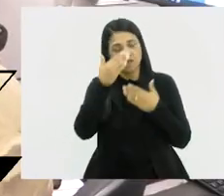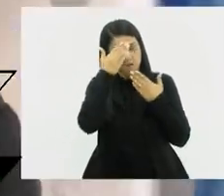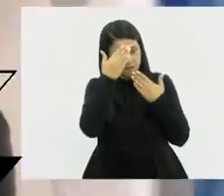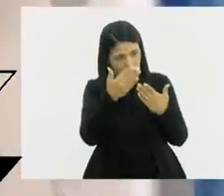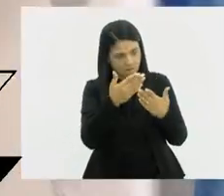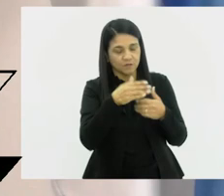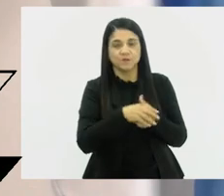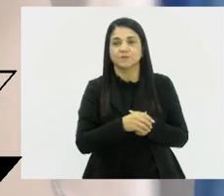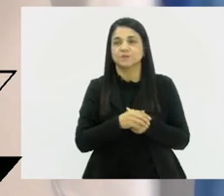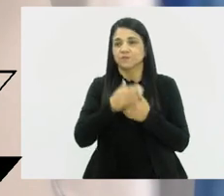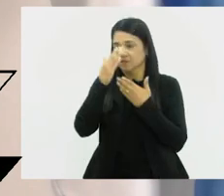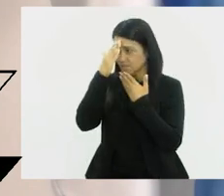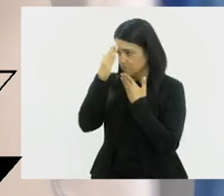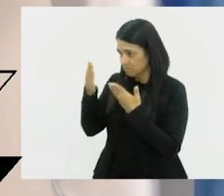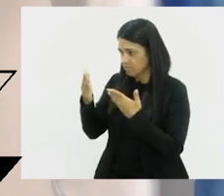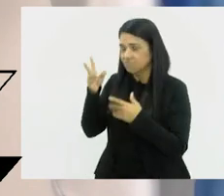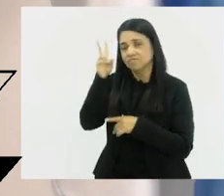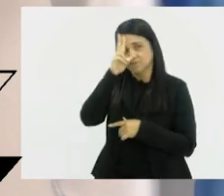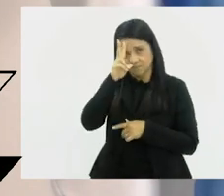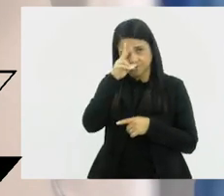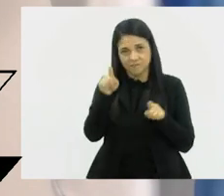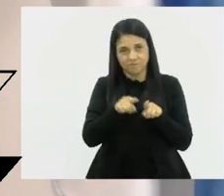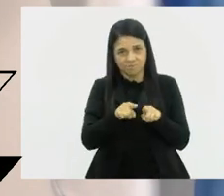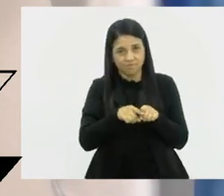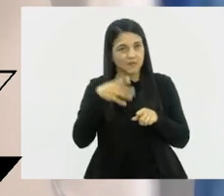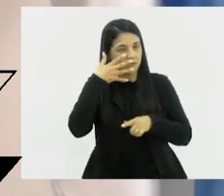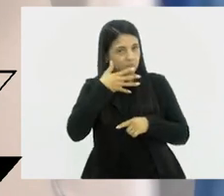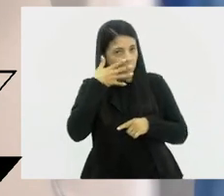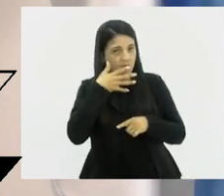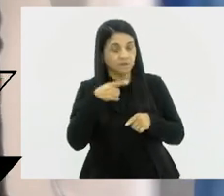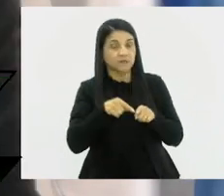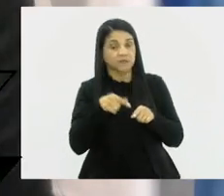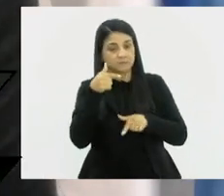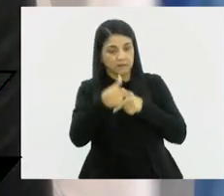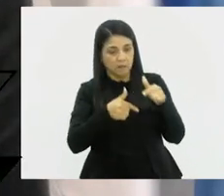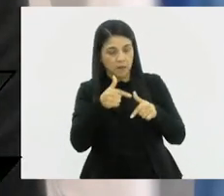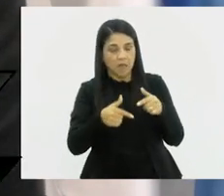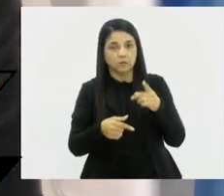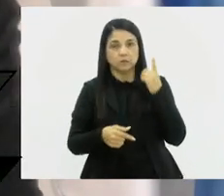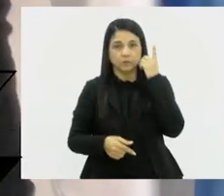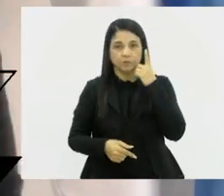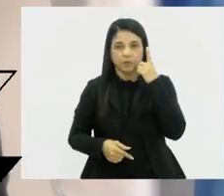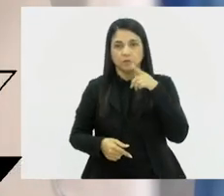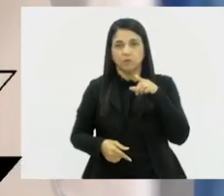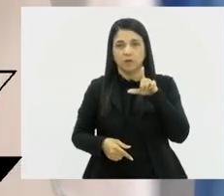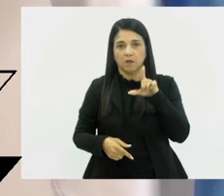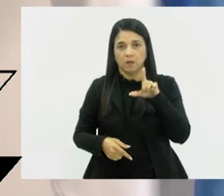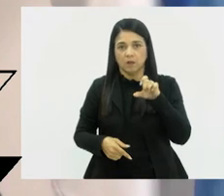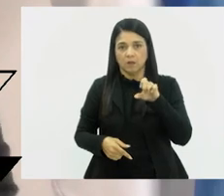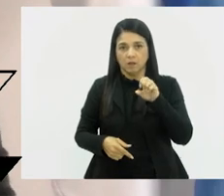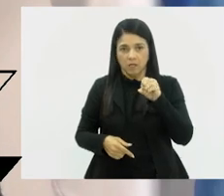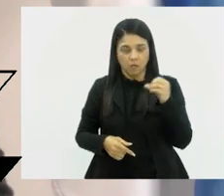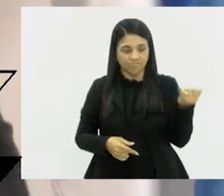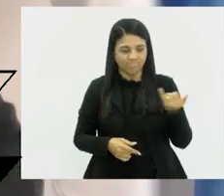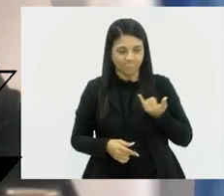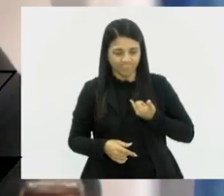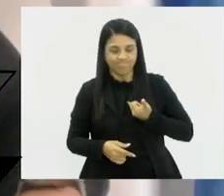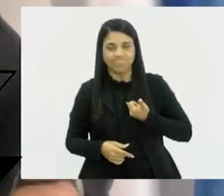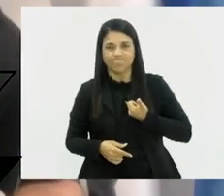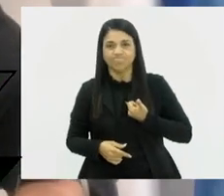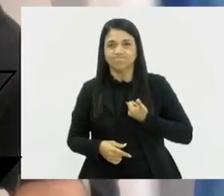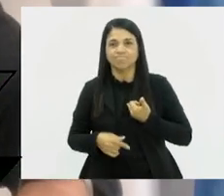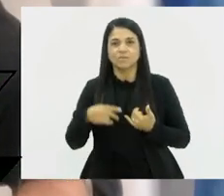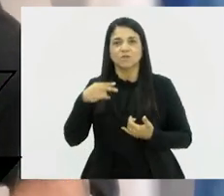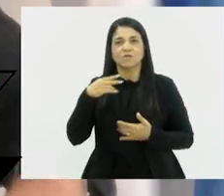vereador, as palavras e a lembrança. Enquanto estávamos aqui nos trabalhos, o deputado Léo Vieira nos deu a notícia